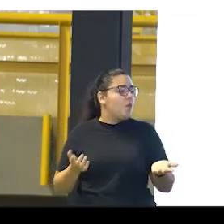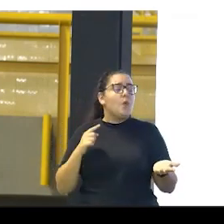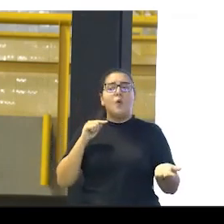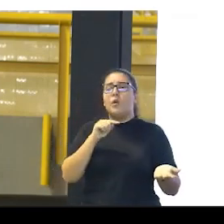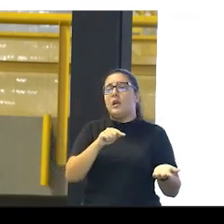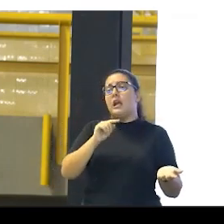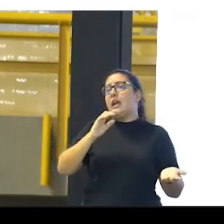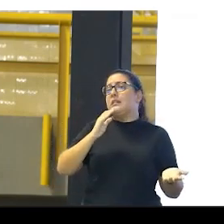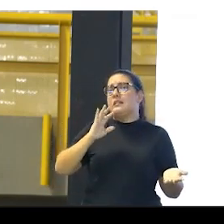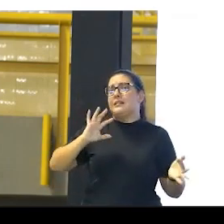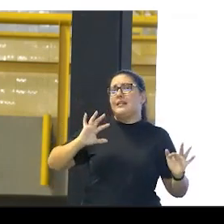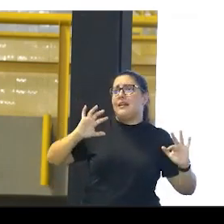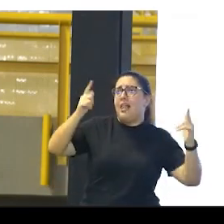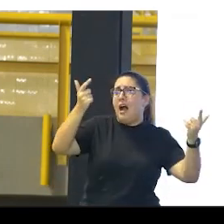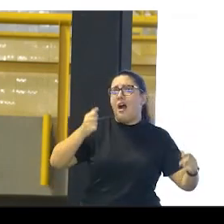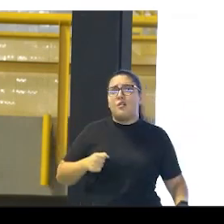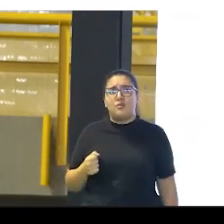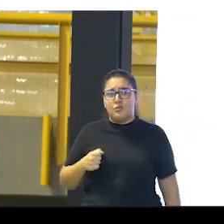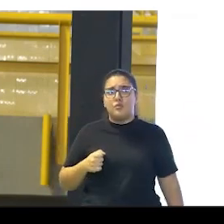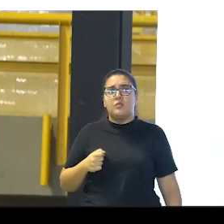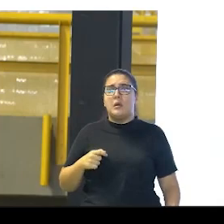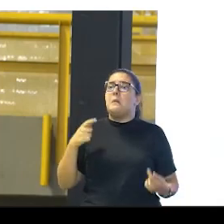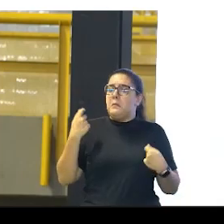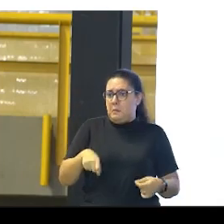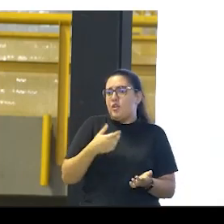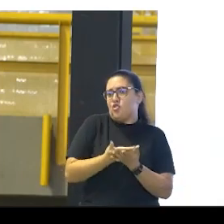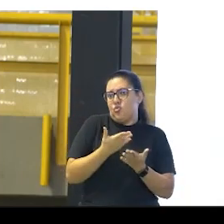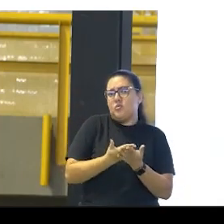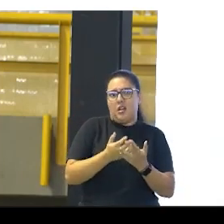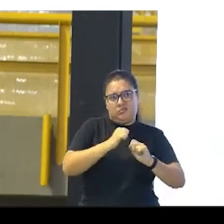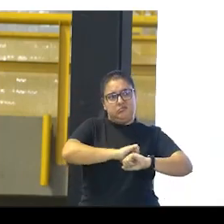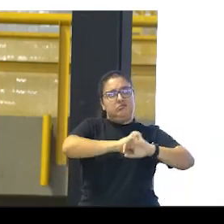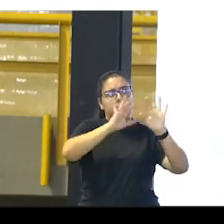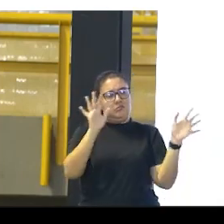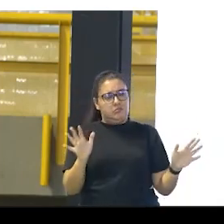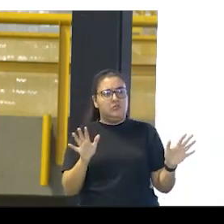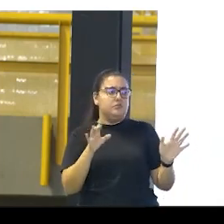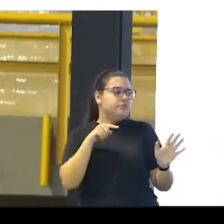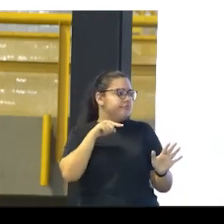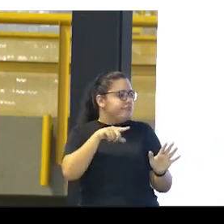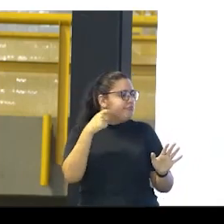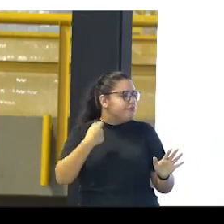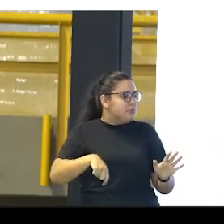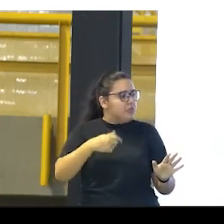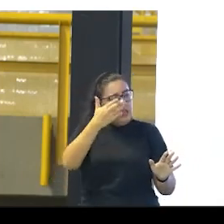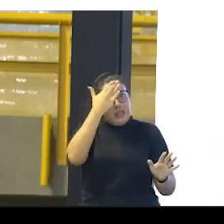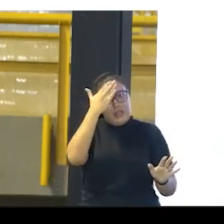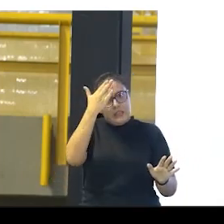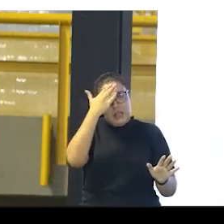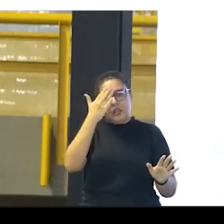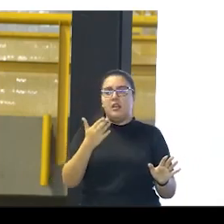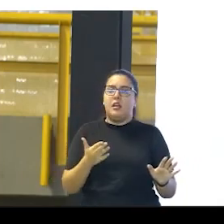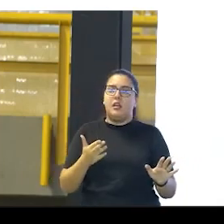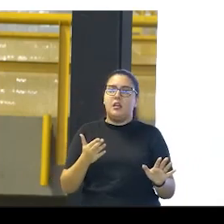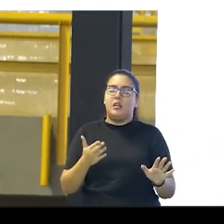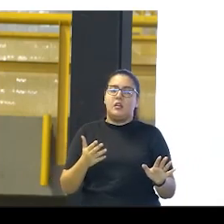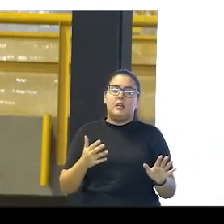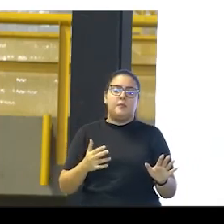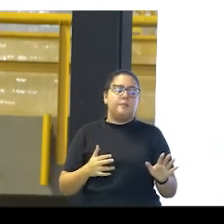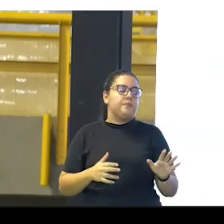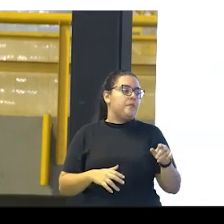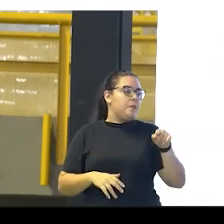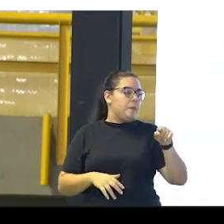aqui é o óbvio. Você tem que partir do óbvio primeiro. Então você tem que entender, tem que saber